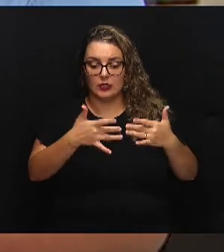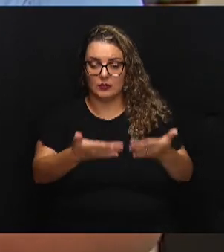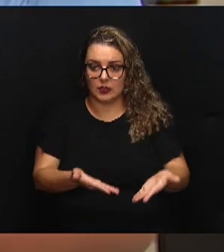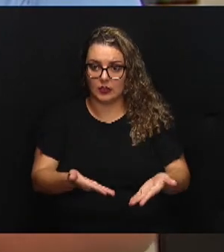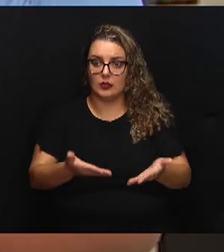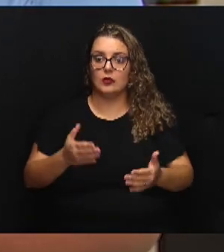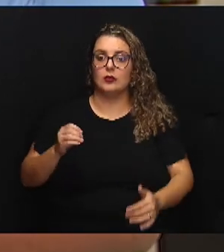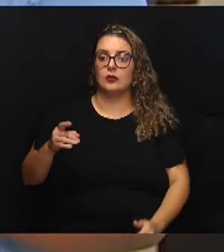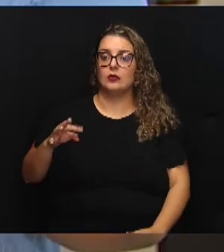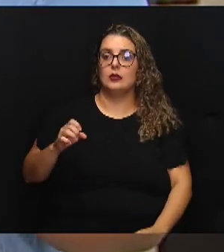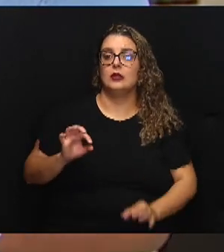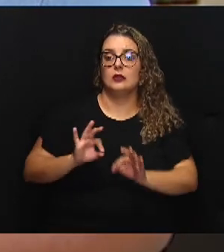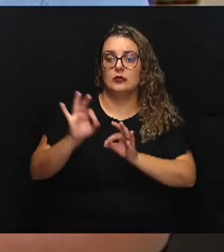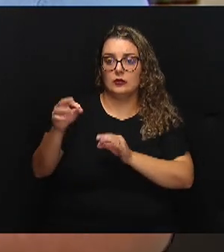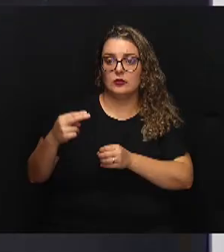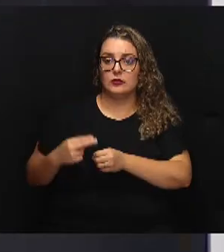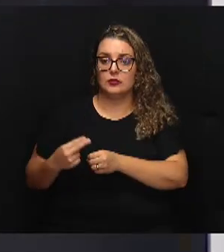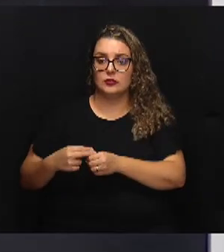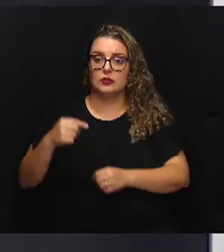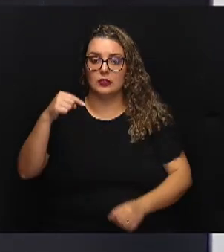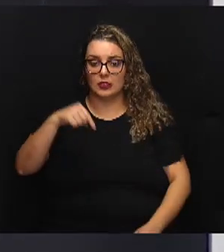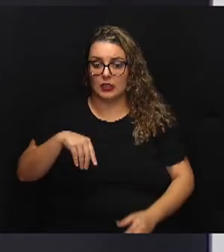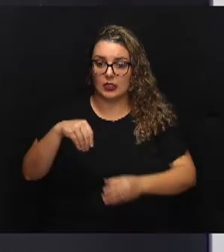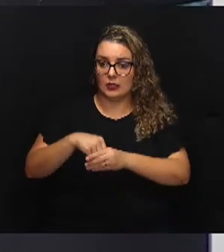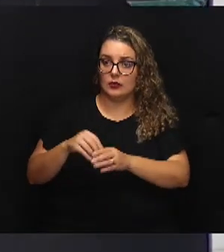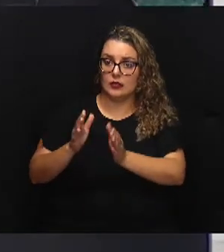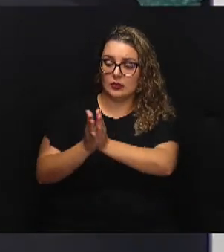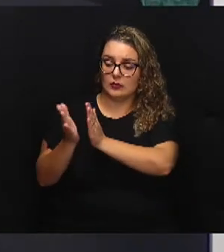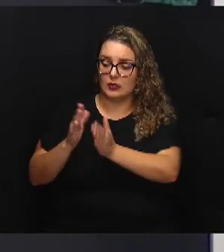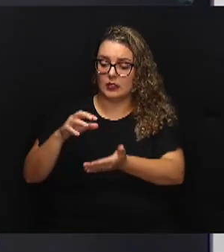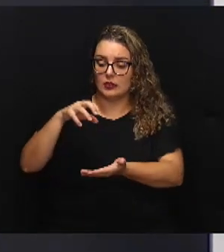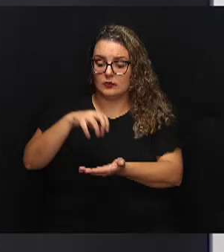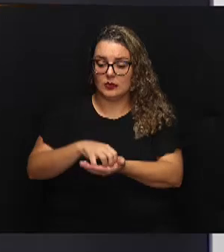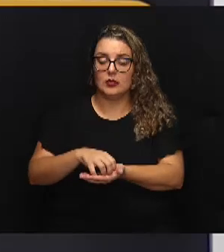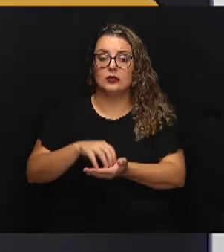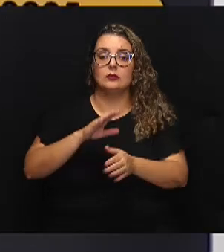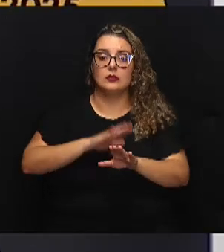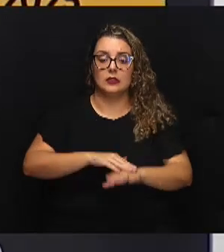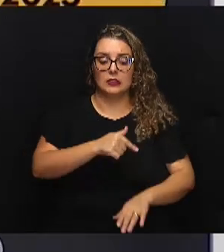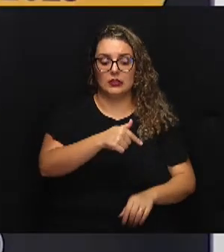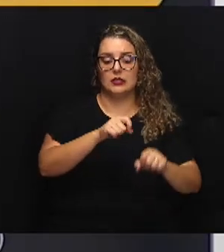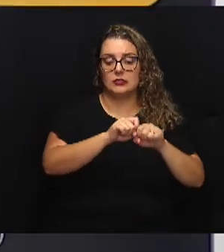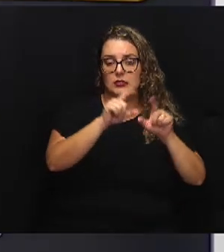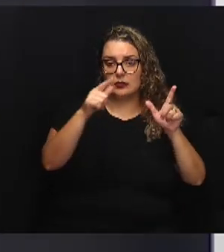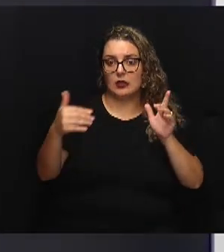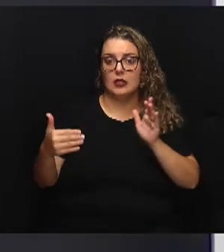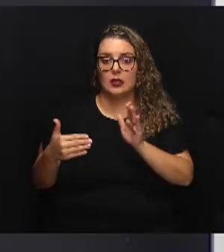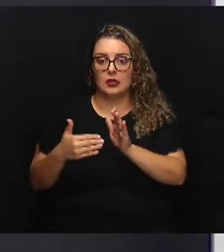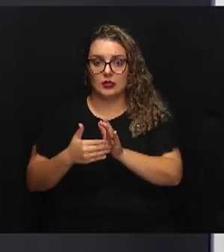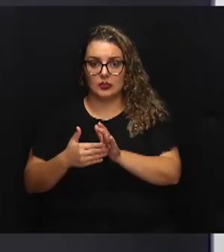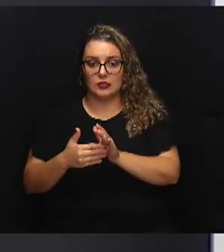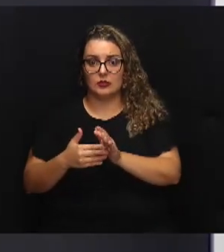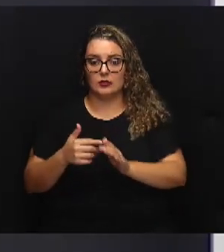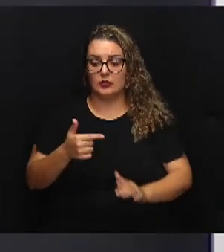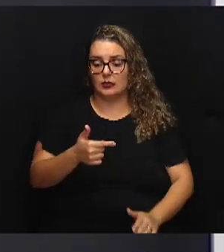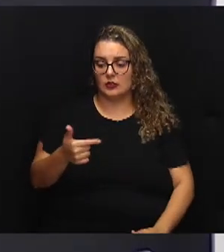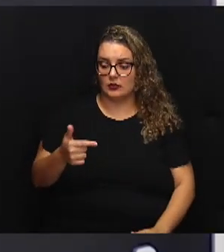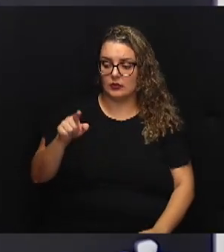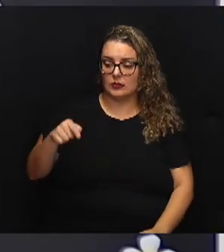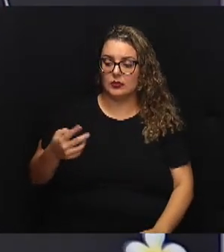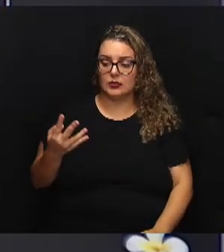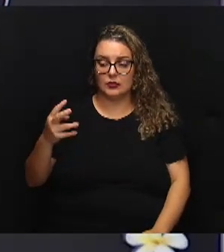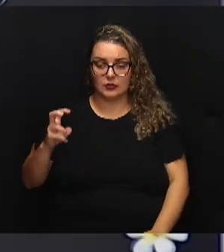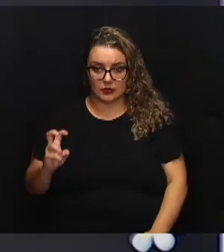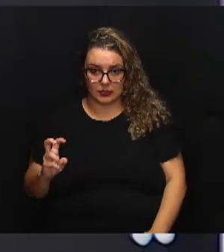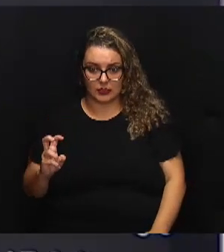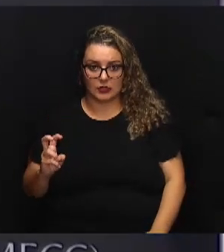também fora da universidade. Aqui na Biblioteca Central nós atuamos das 7 da manhã até as 22h45,